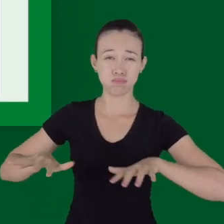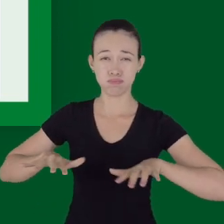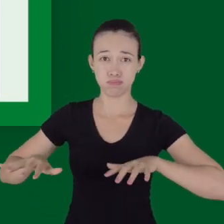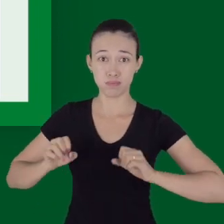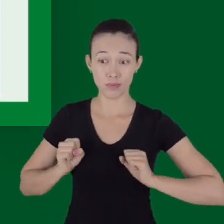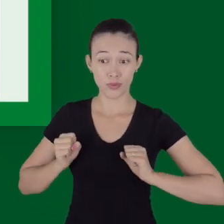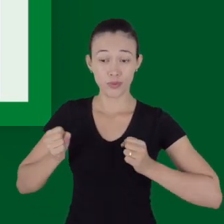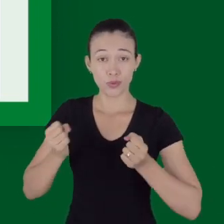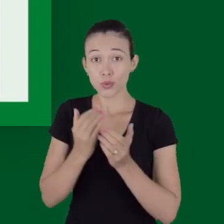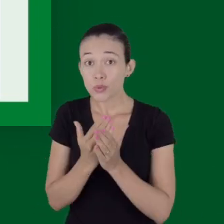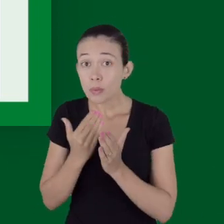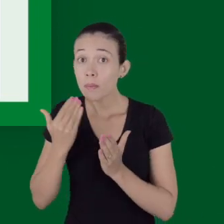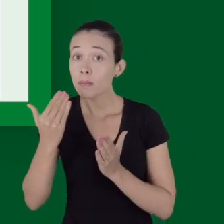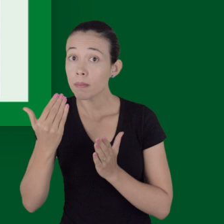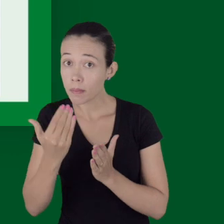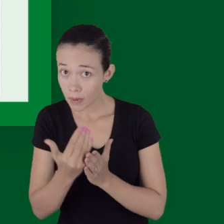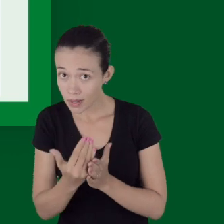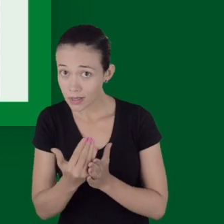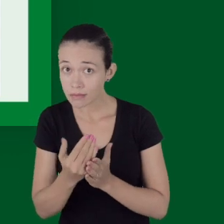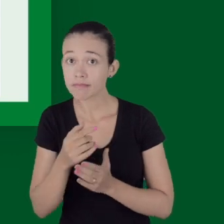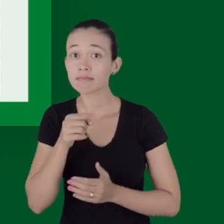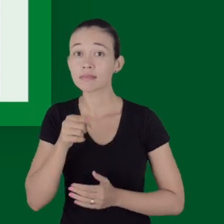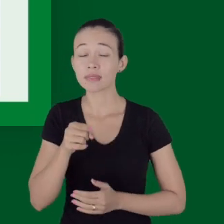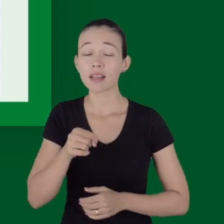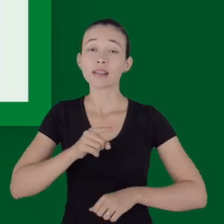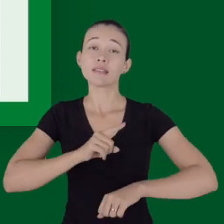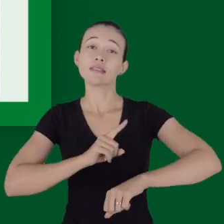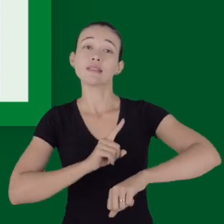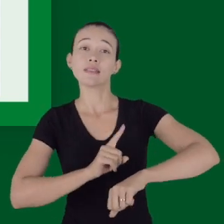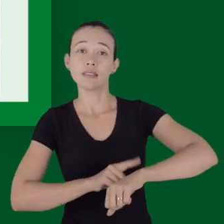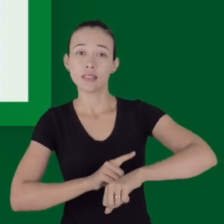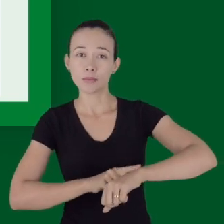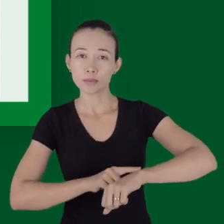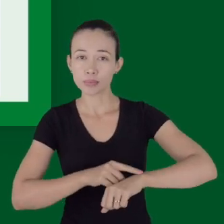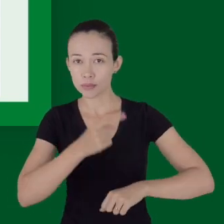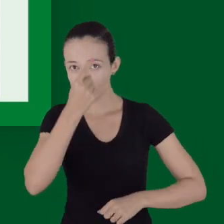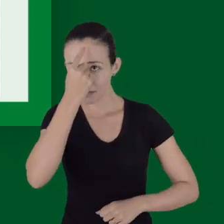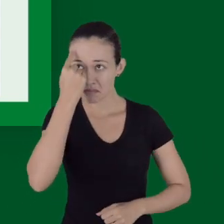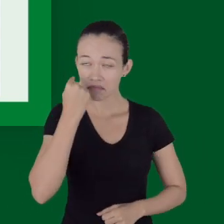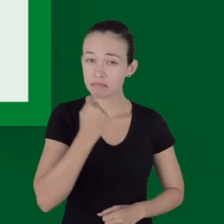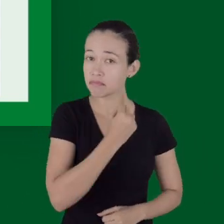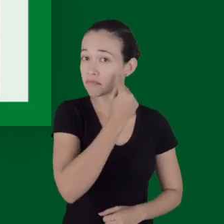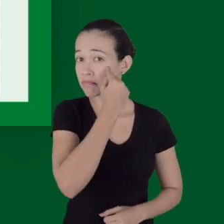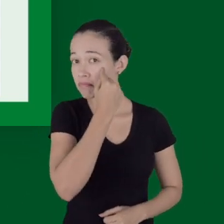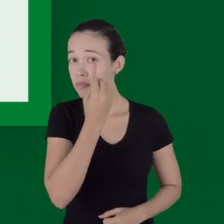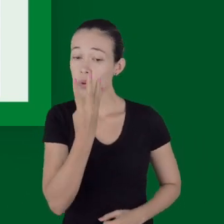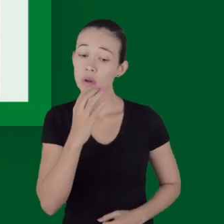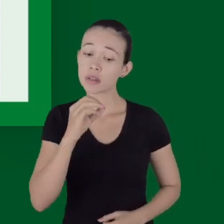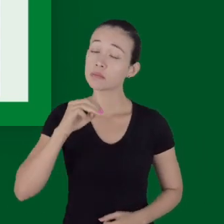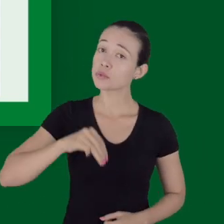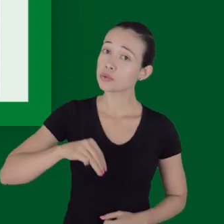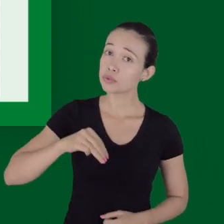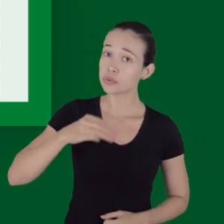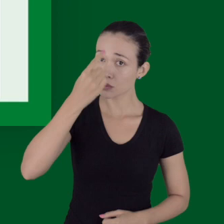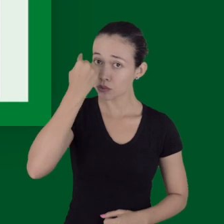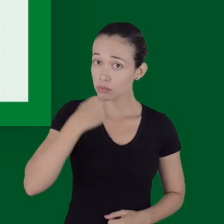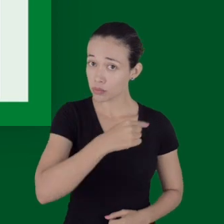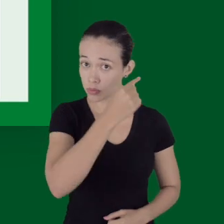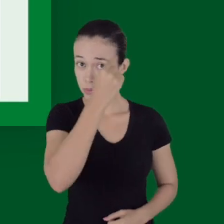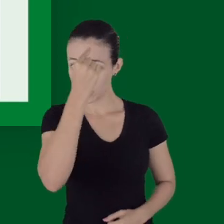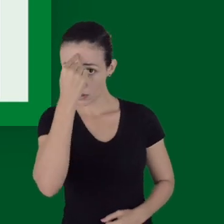ideal é medir, depois de 1 hora de exercício, 40 minutos, 1 hora, fazer uma medida da